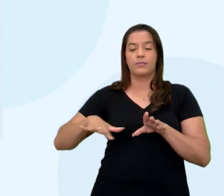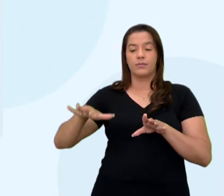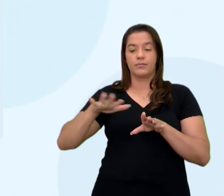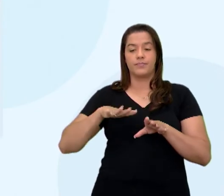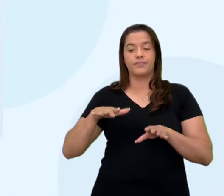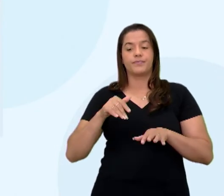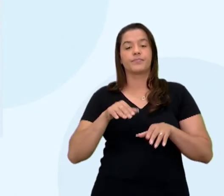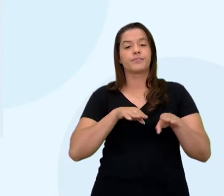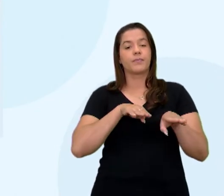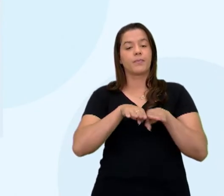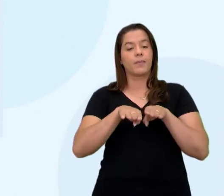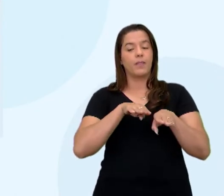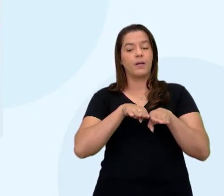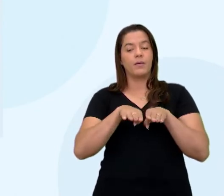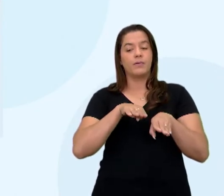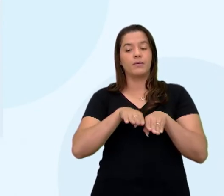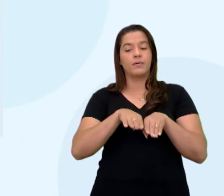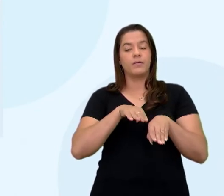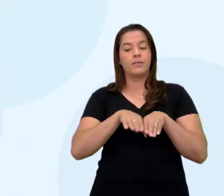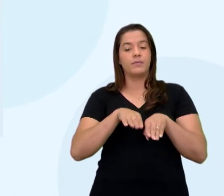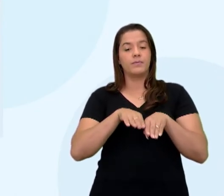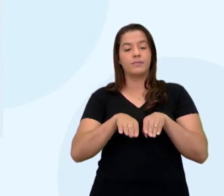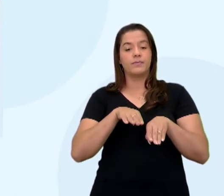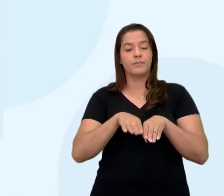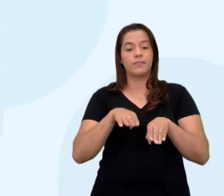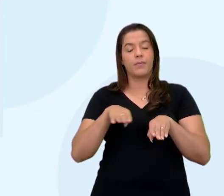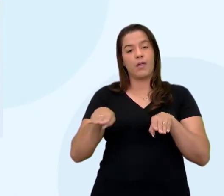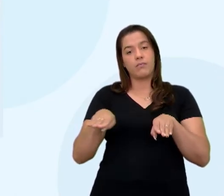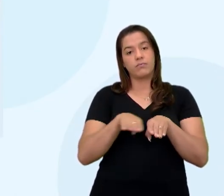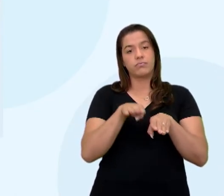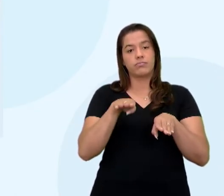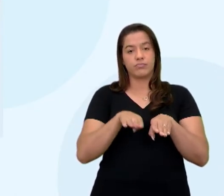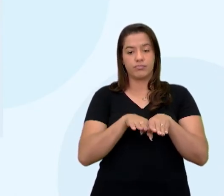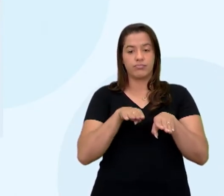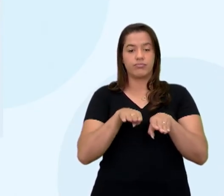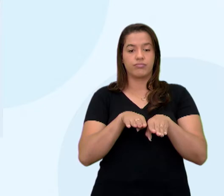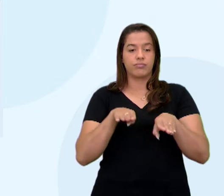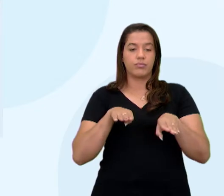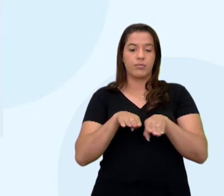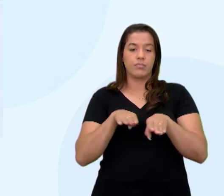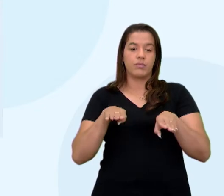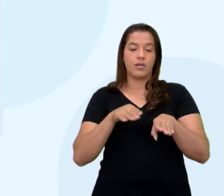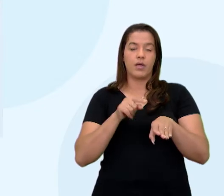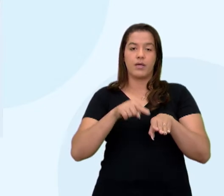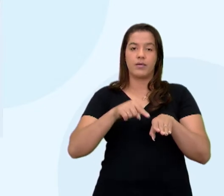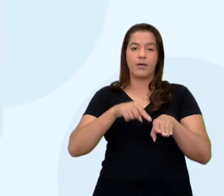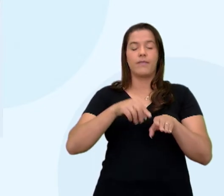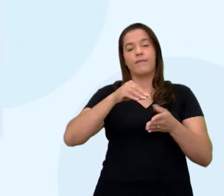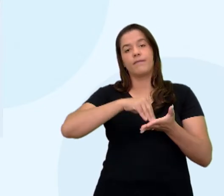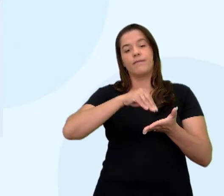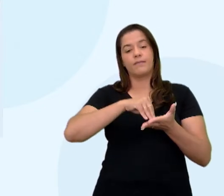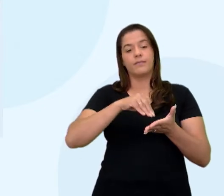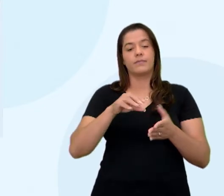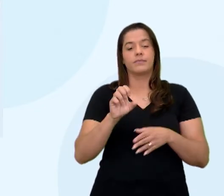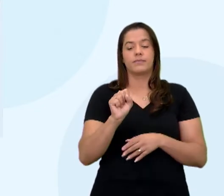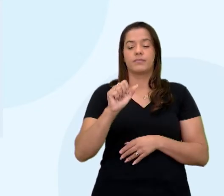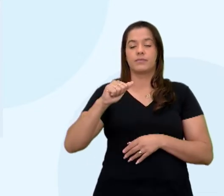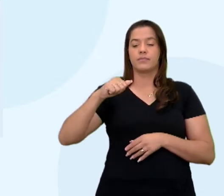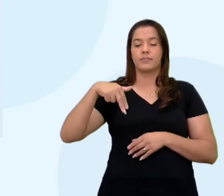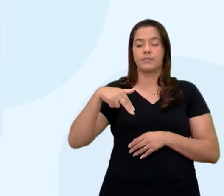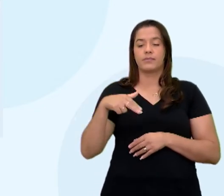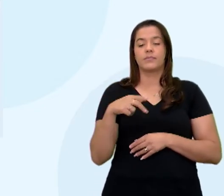Esse movimento é o que mostra aí, que foi falado, né? Aparece aí a falha de San Andreas, então é